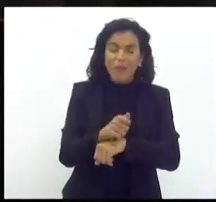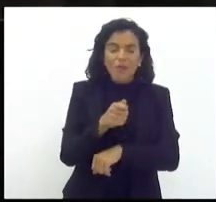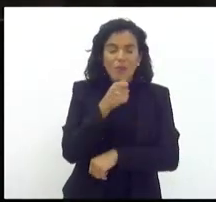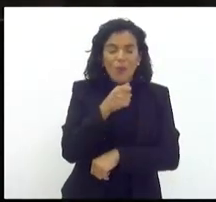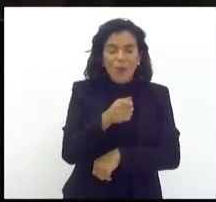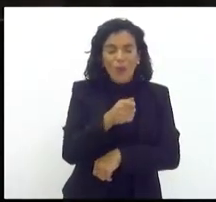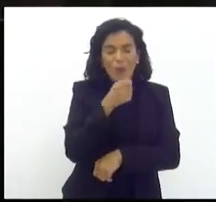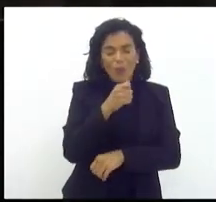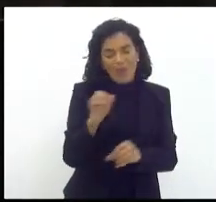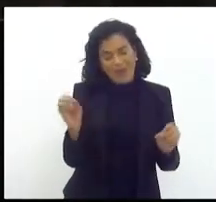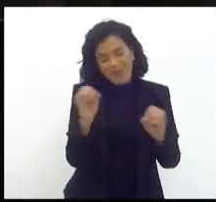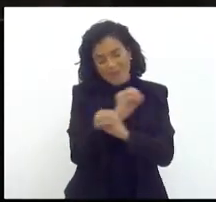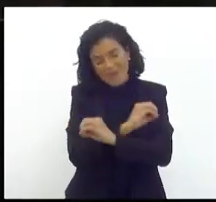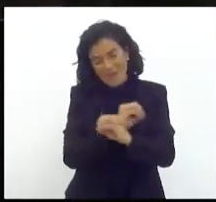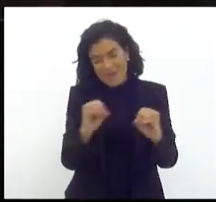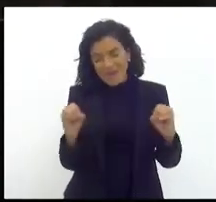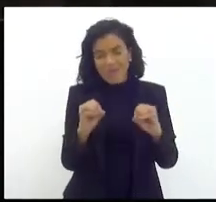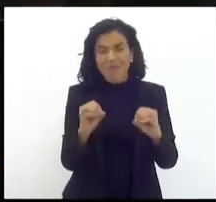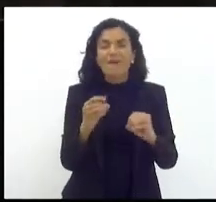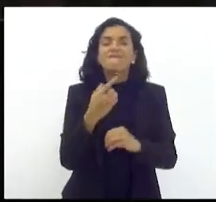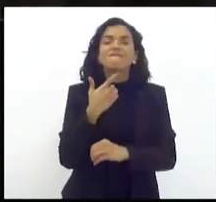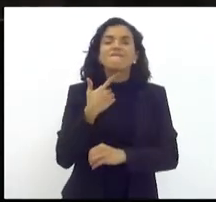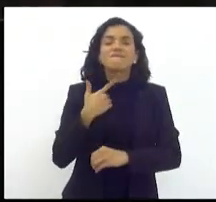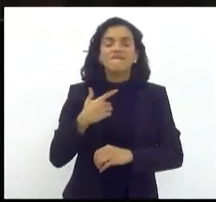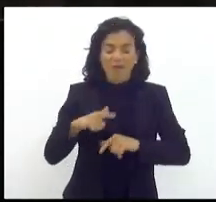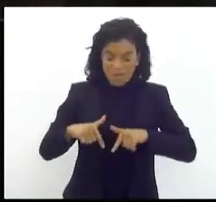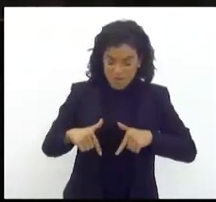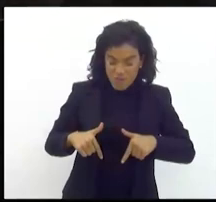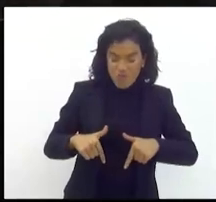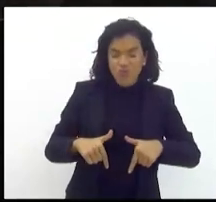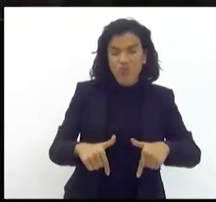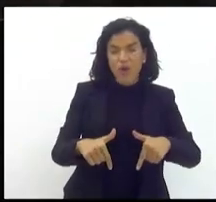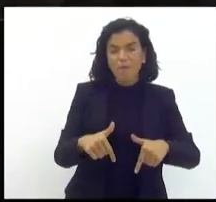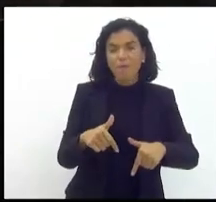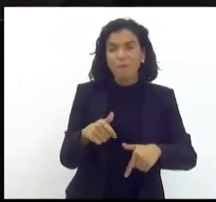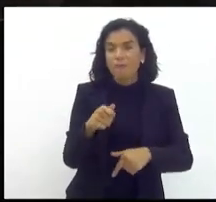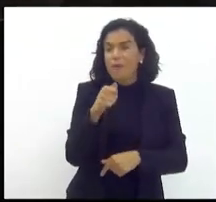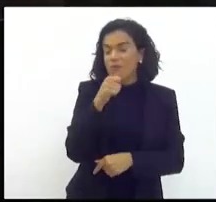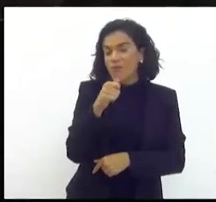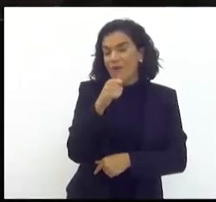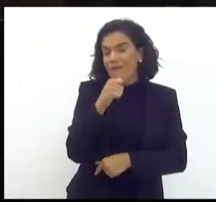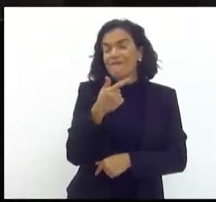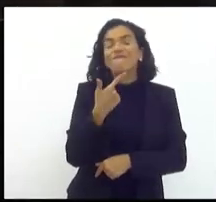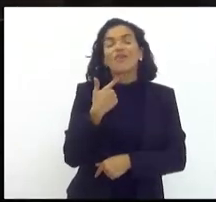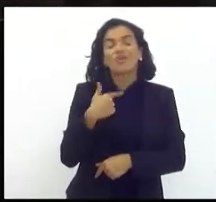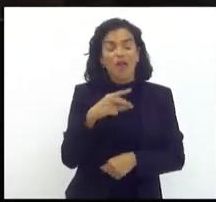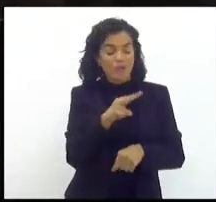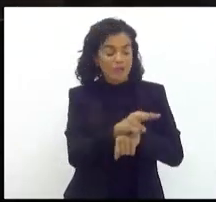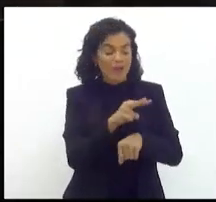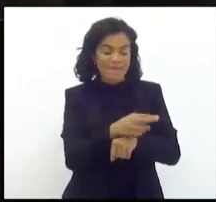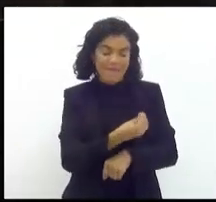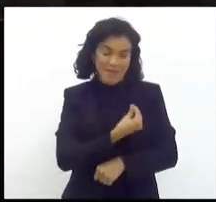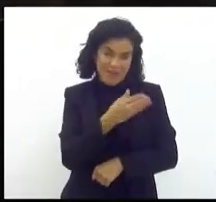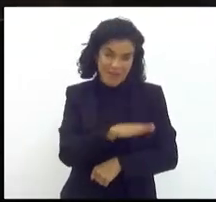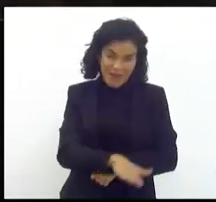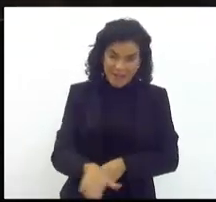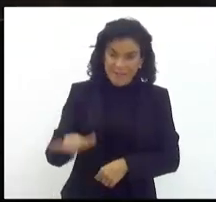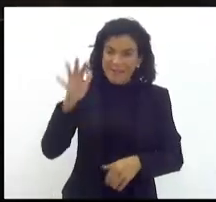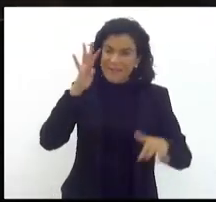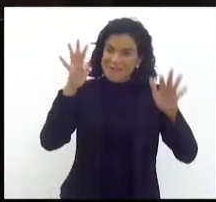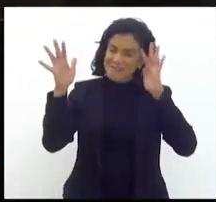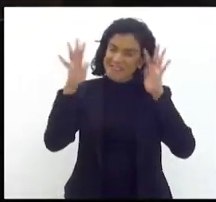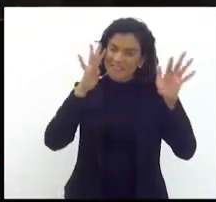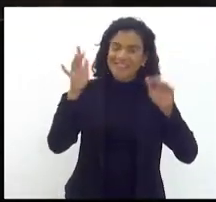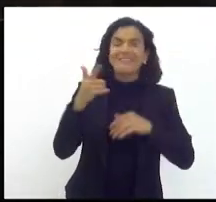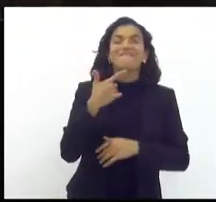a mínima vontade do governador Cláudio Castro se não há vontade de preservar a vida das Crianças Imagine se ele teria